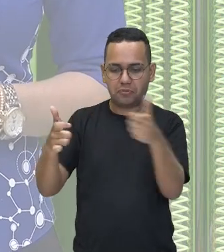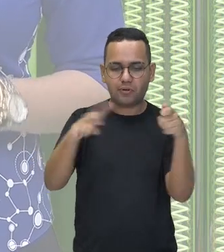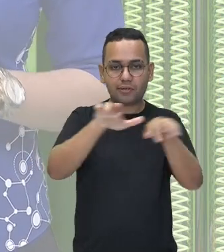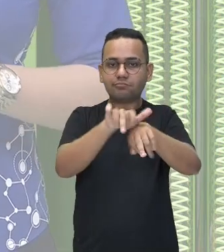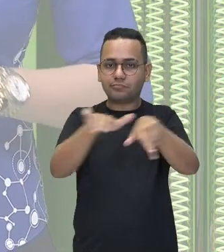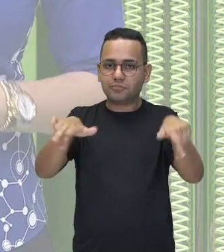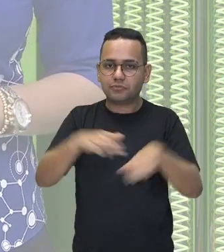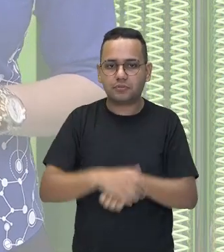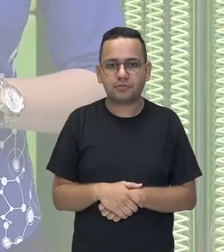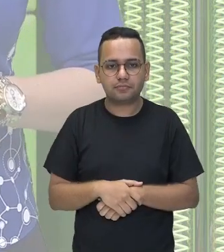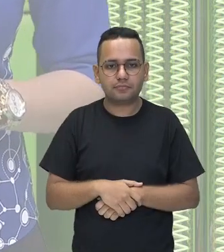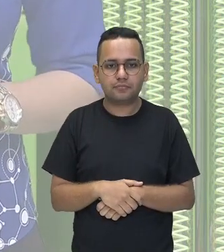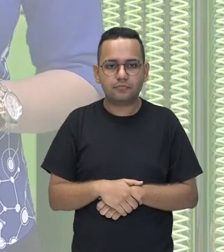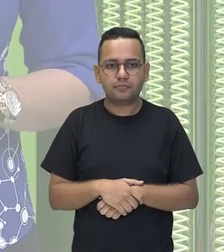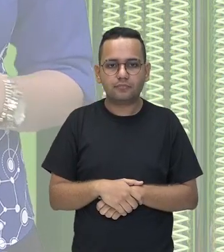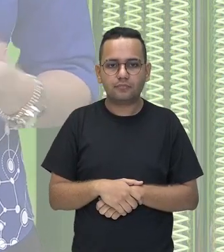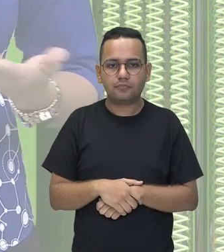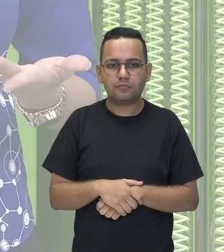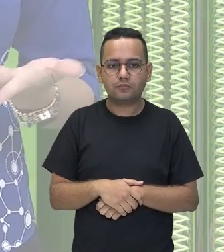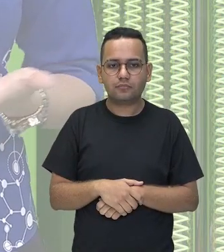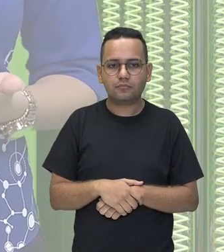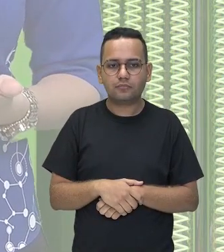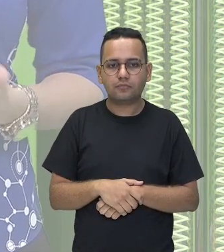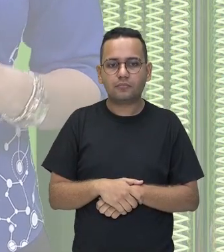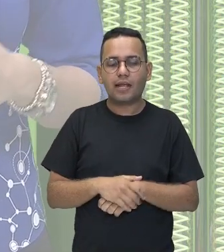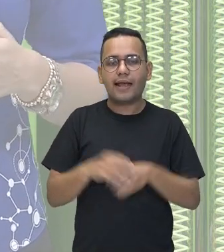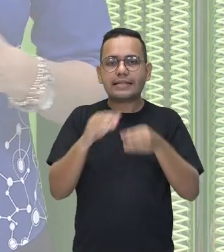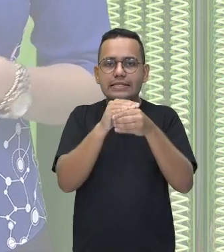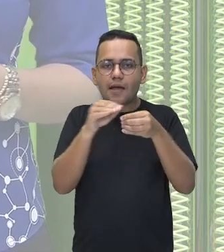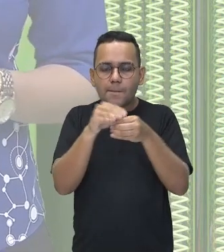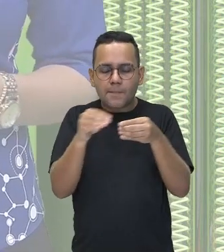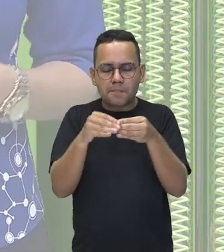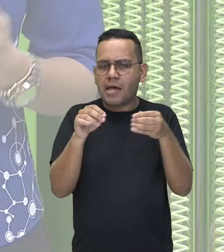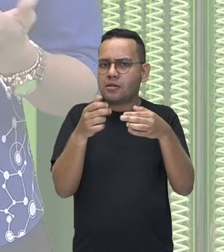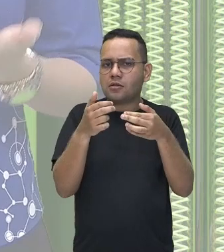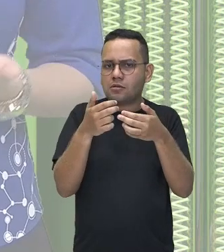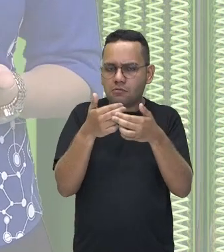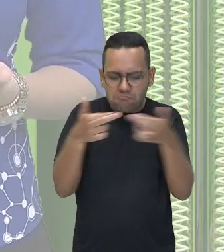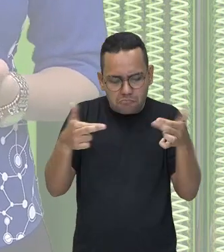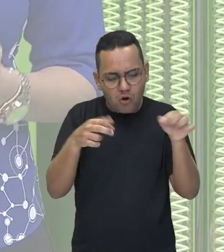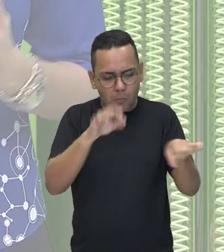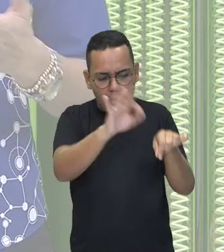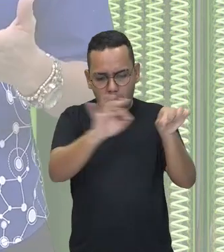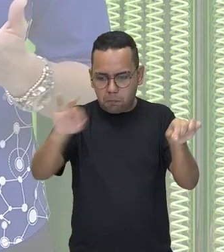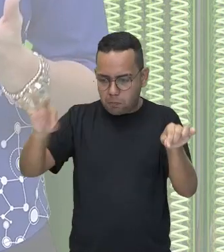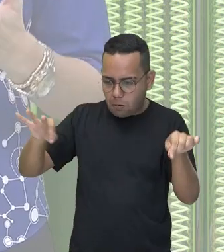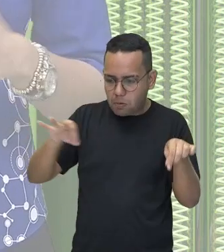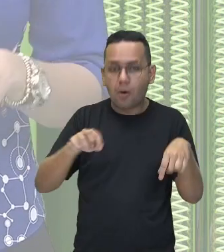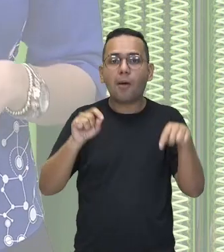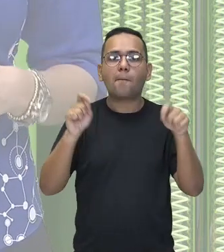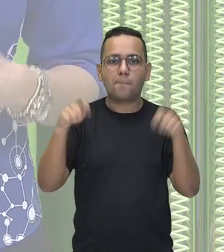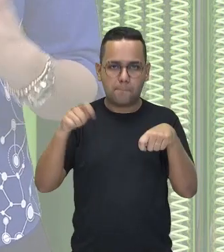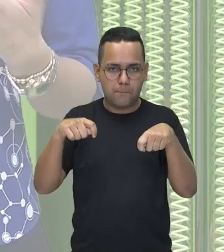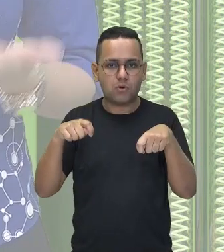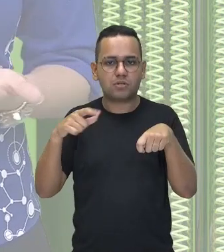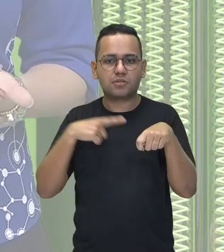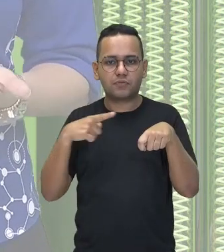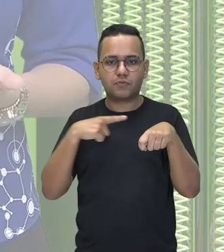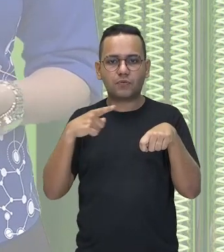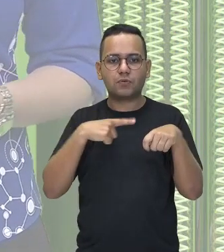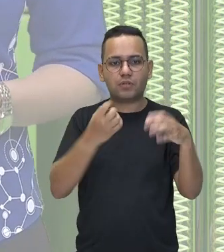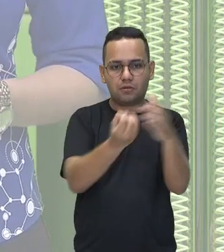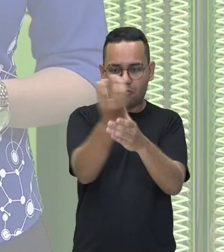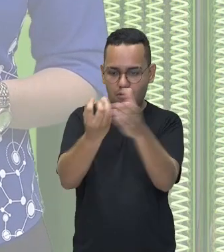de frutos e sementes é um mecanismo muito importante para as plantas, uma vez que permite a colonização de